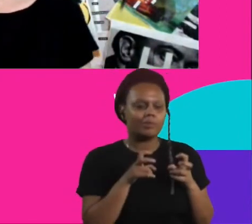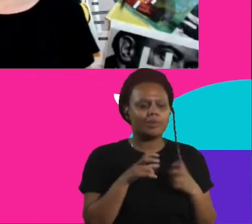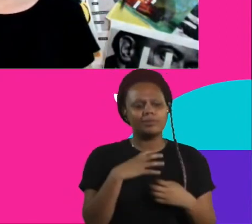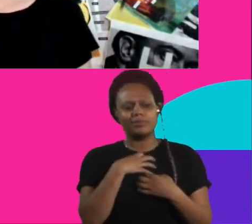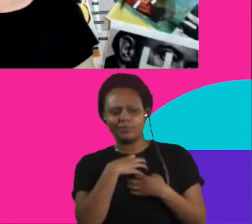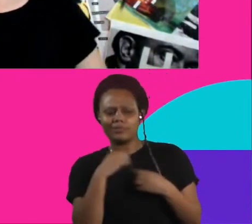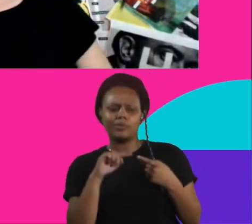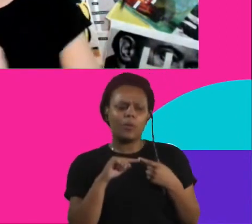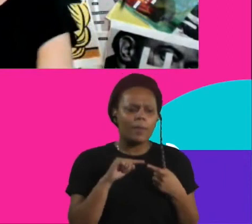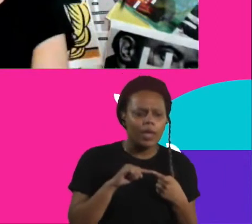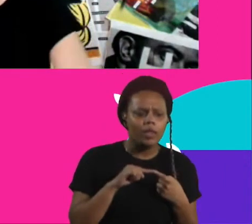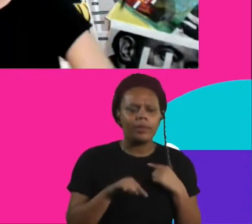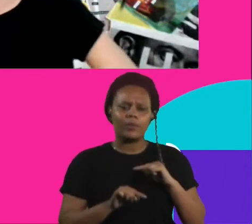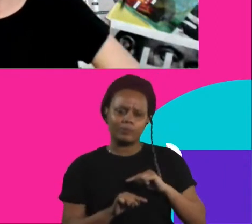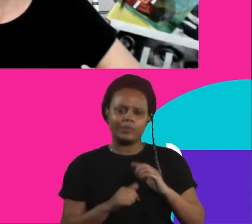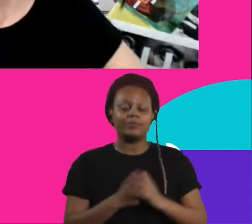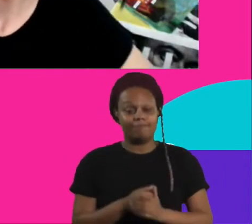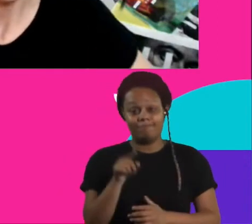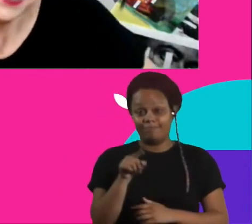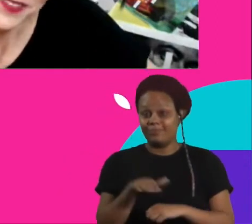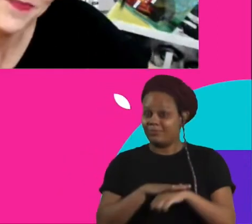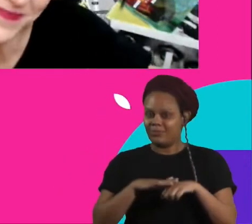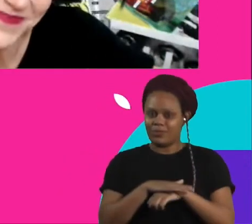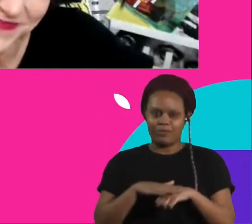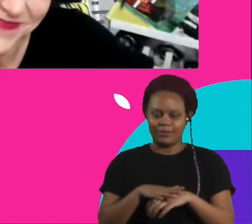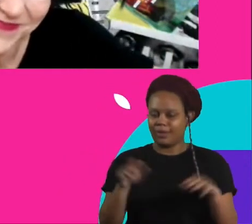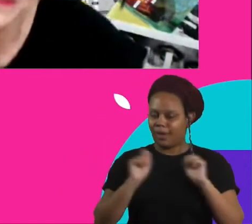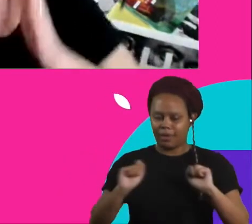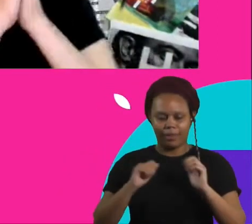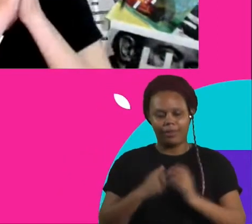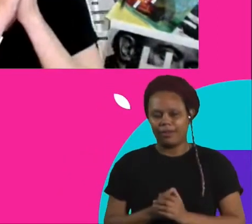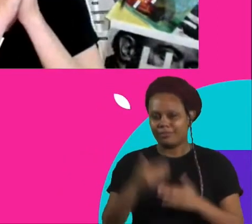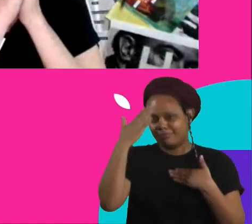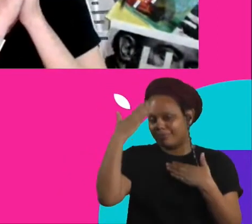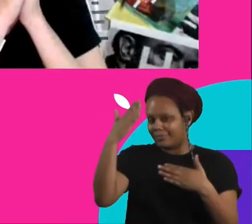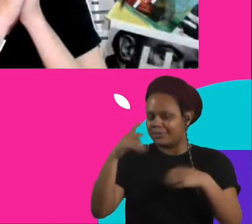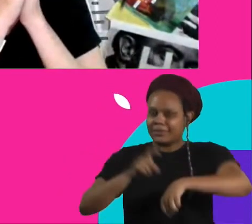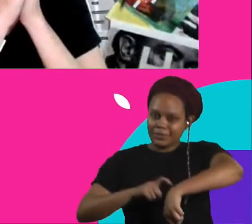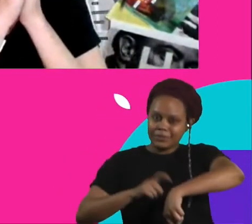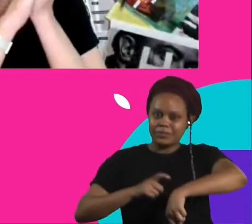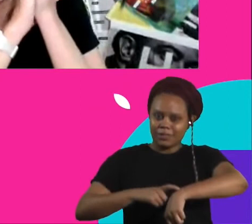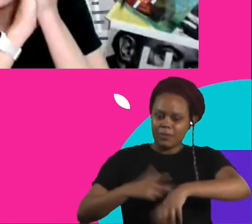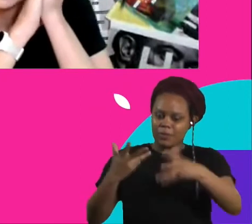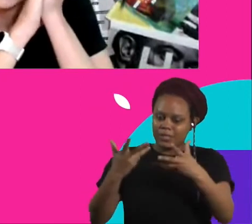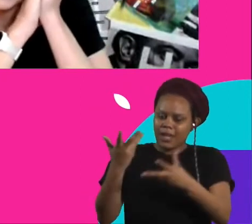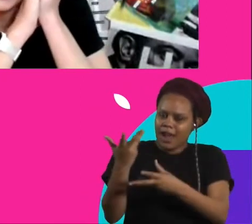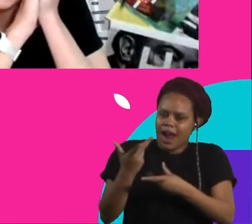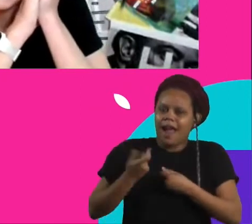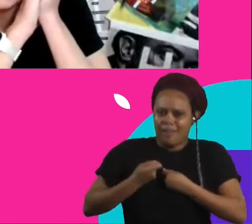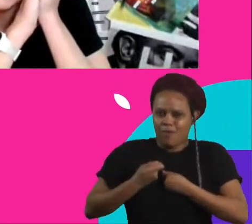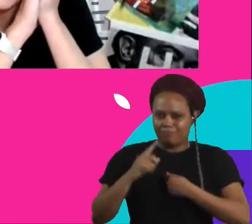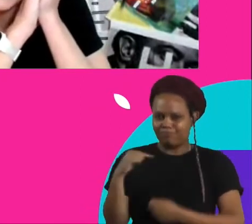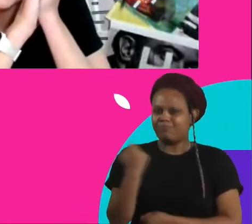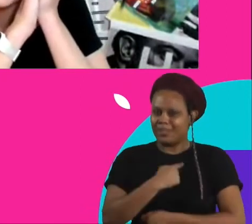que não faz sentido. É. Eu adoro esse papo, quero agradecer aqui esse tempo que a gente esteve junto. Foi enriquecedor, ainda que tenha sido muito pequeno, rápido,